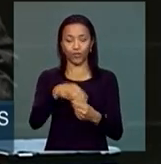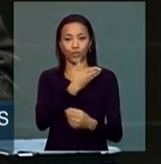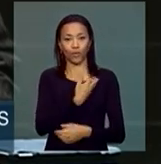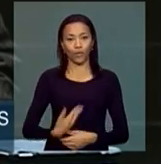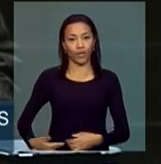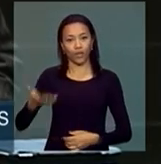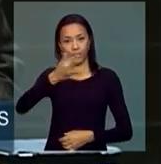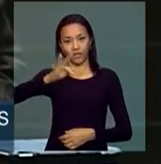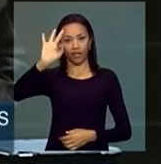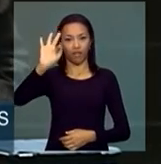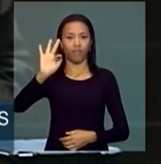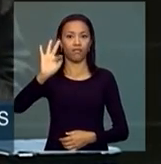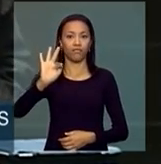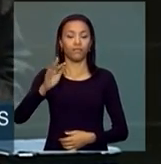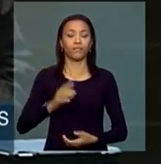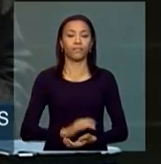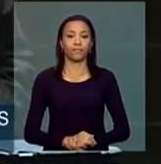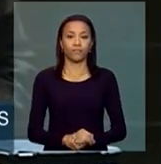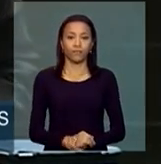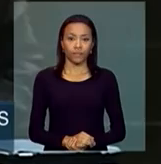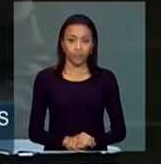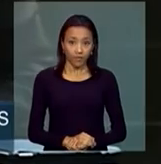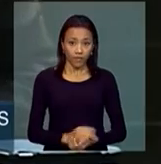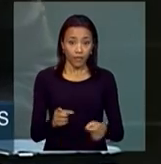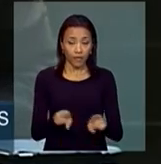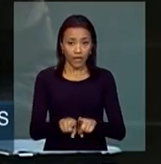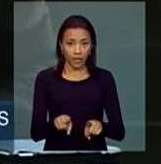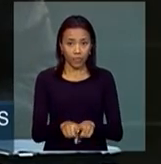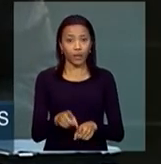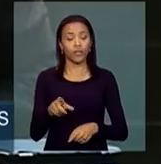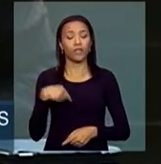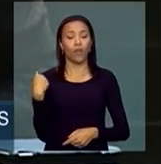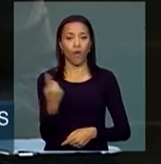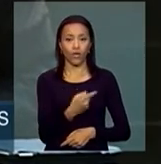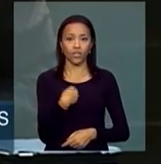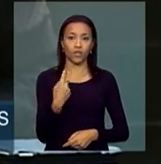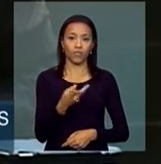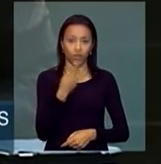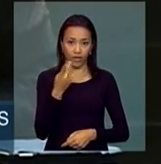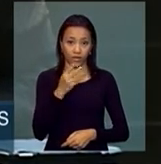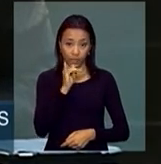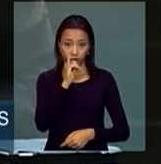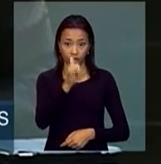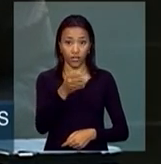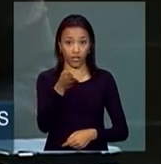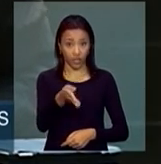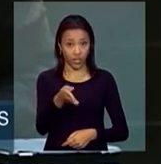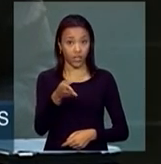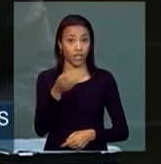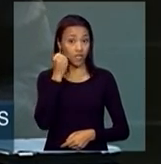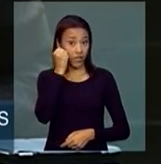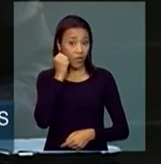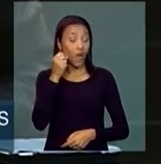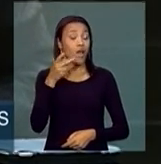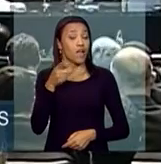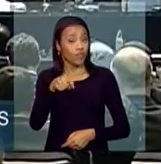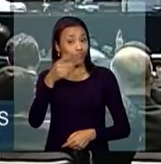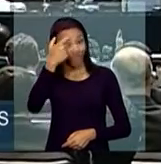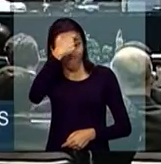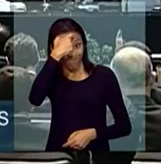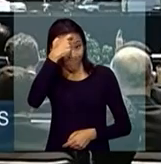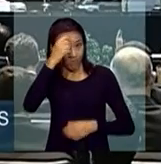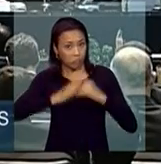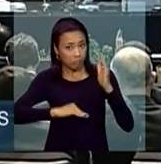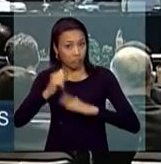seria injusto se nós não faríamos isso. E assim nós estamos fazendo, senador. A sua capacidade eu já conhecia,